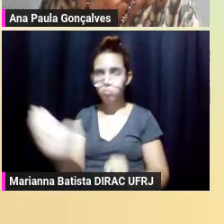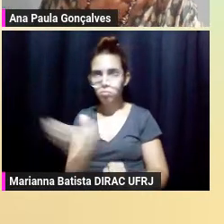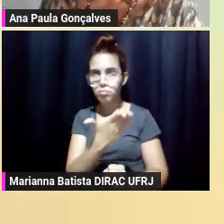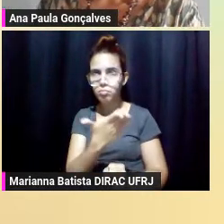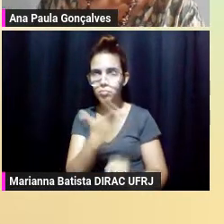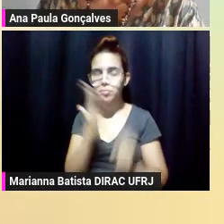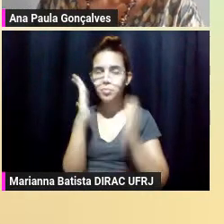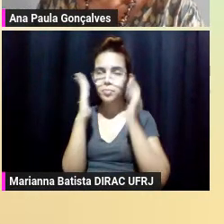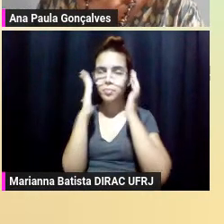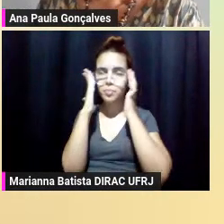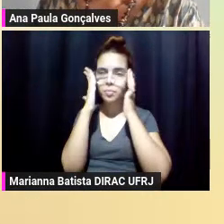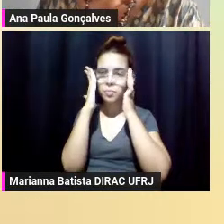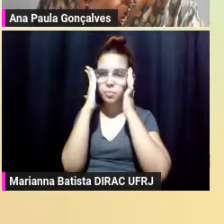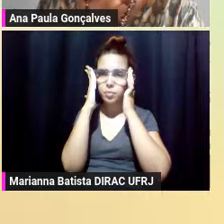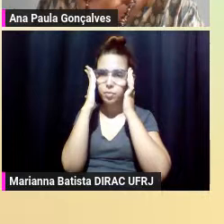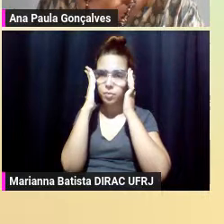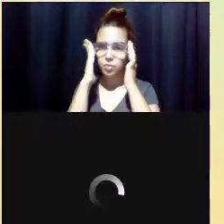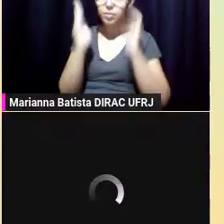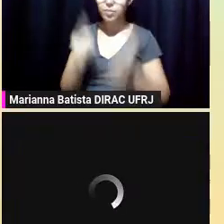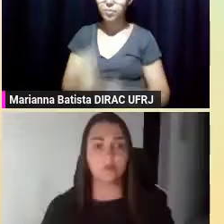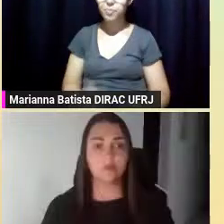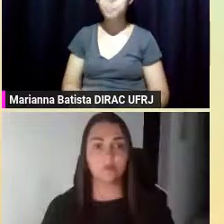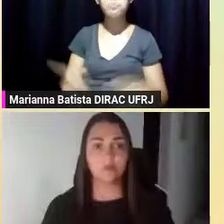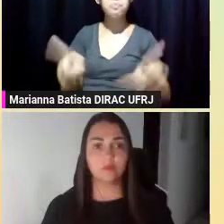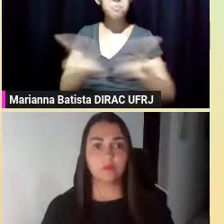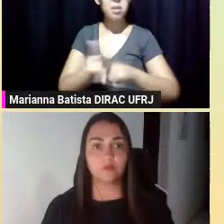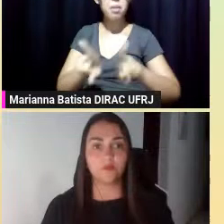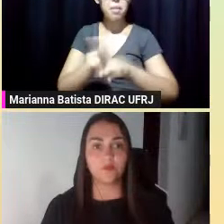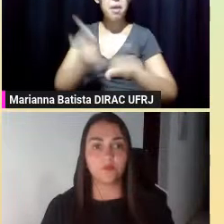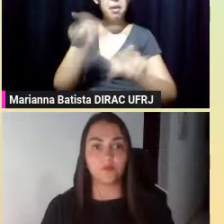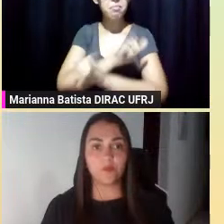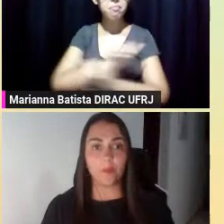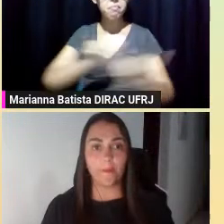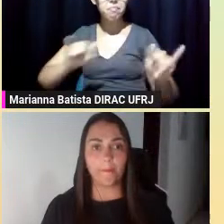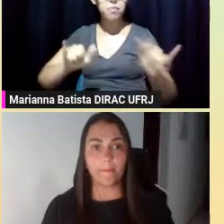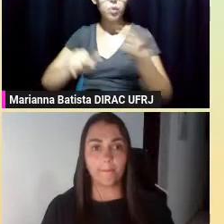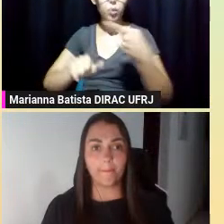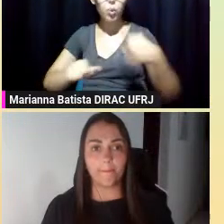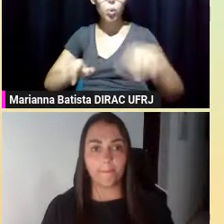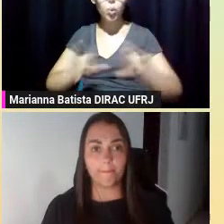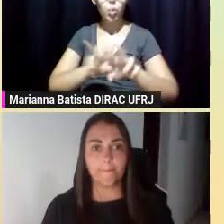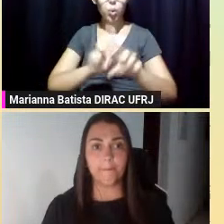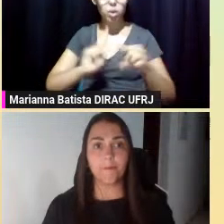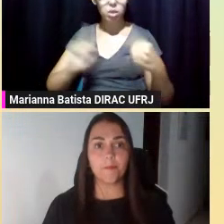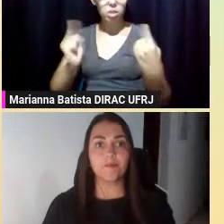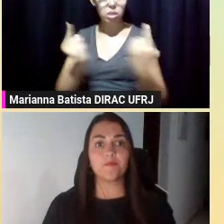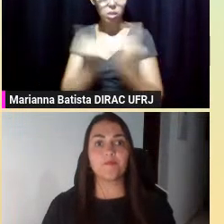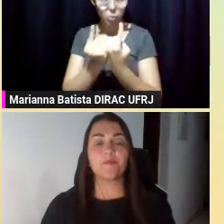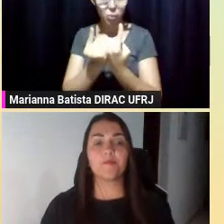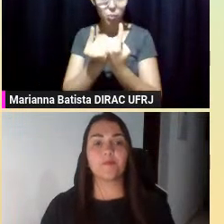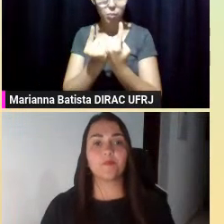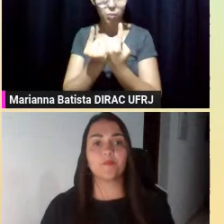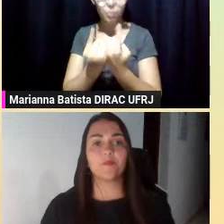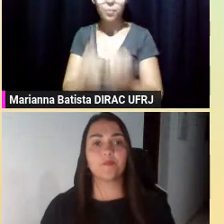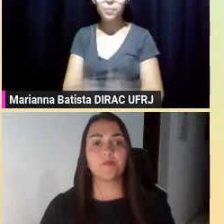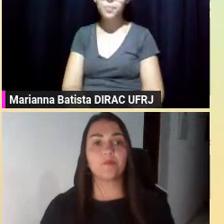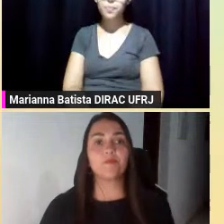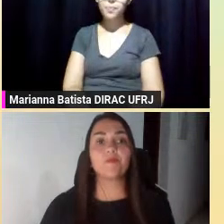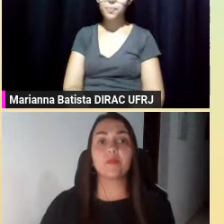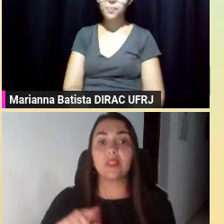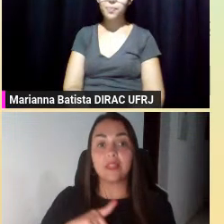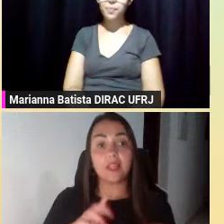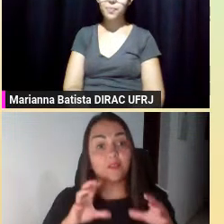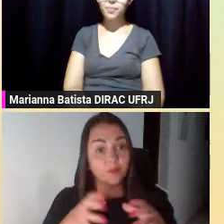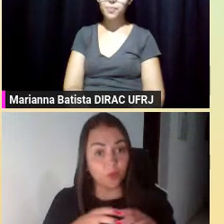Aí, como eu falei para vocês, a gente se reúne, né, forma um grupo de matemáticas negras e forma um grupo de leitura de